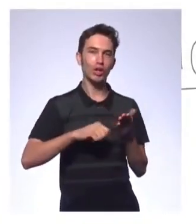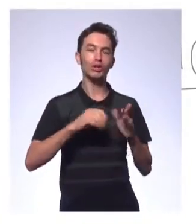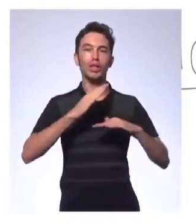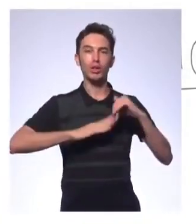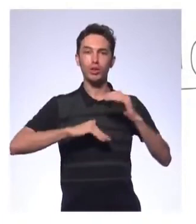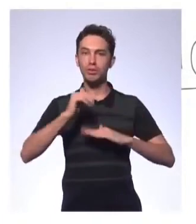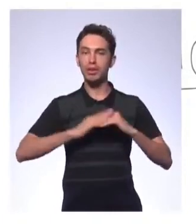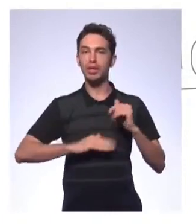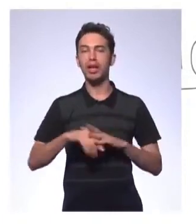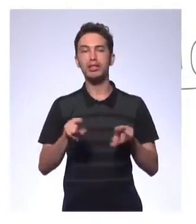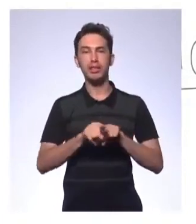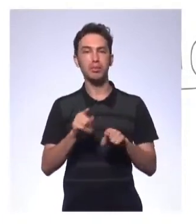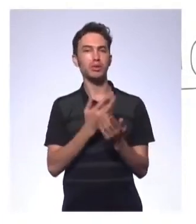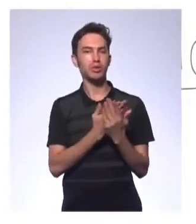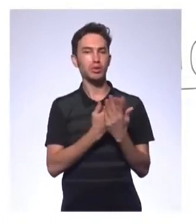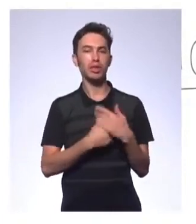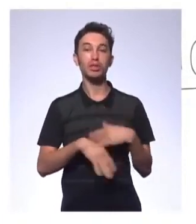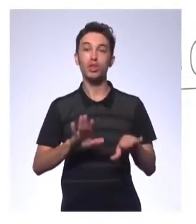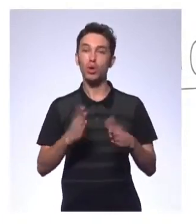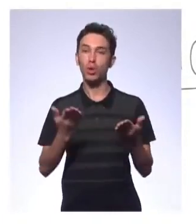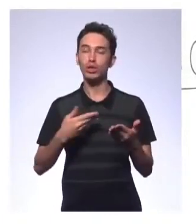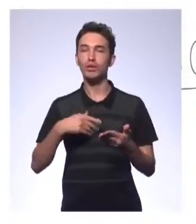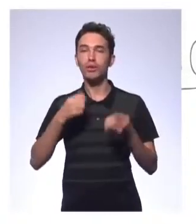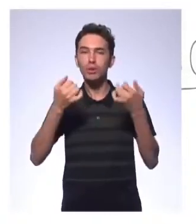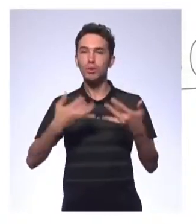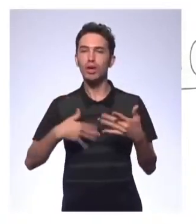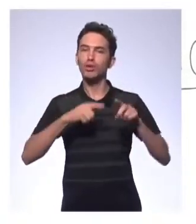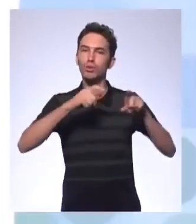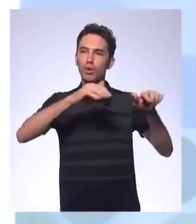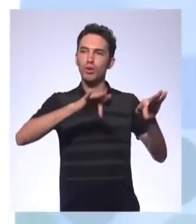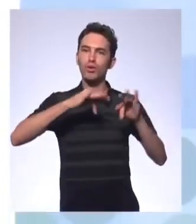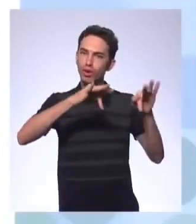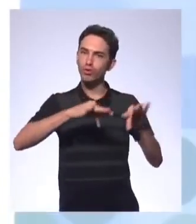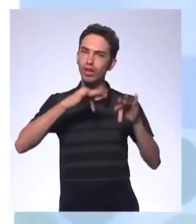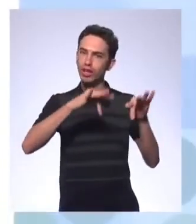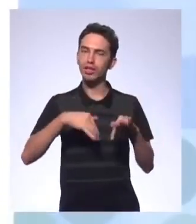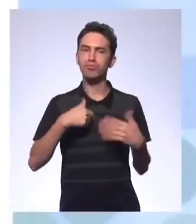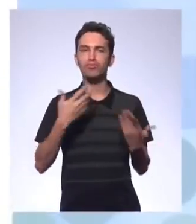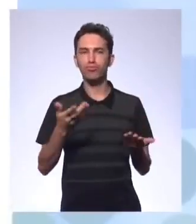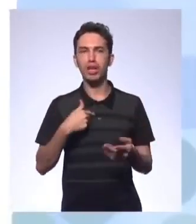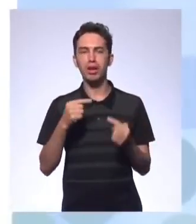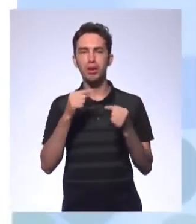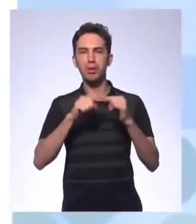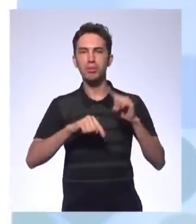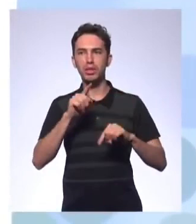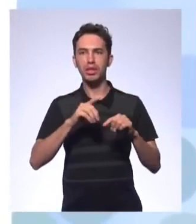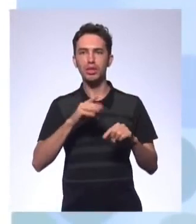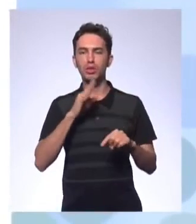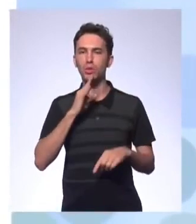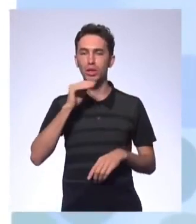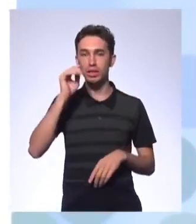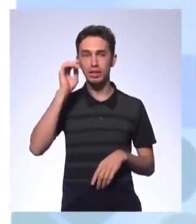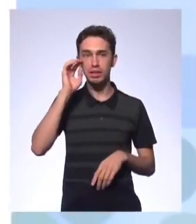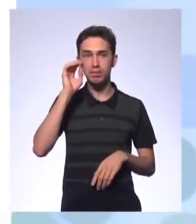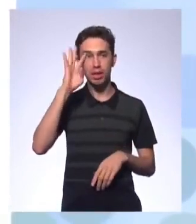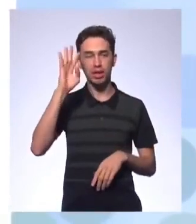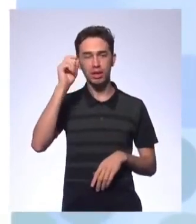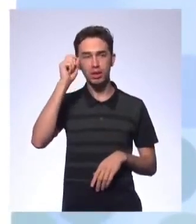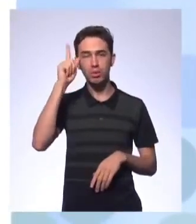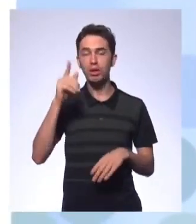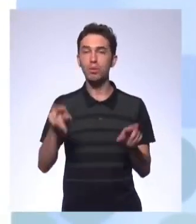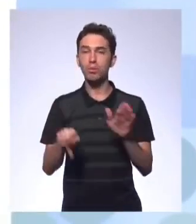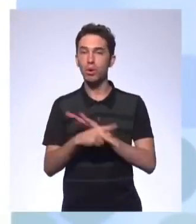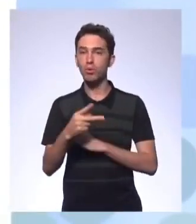estudantes também. Hoje teremos uma aula sobre feudalismo. Já é um objeto de conhecimento referente ao quarto bimestre. Olha aí,